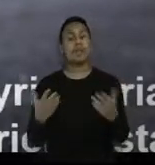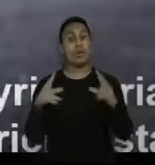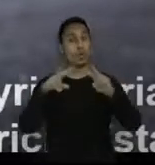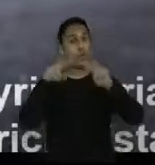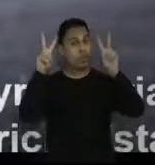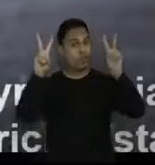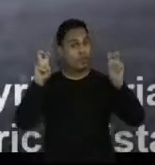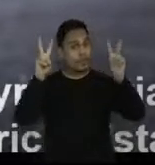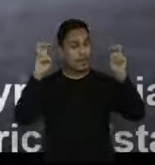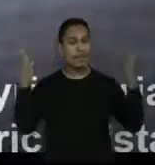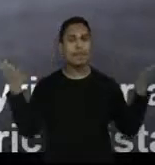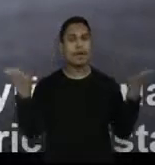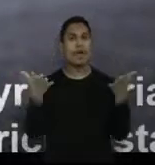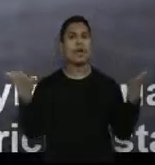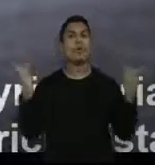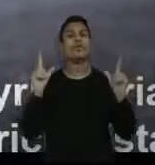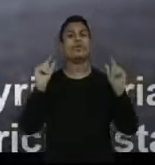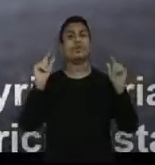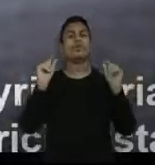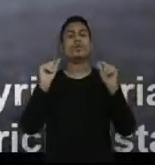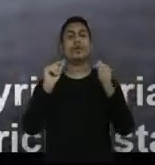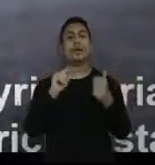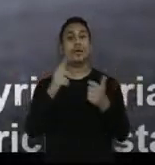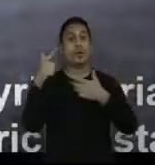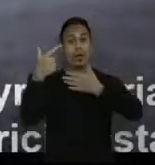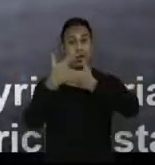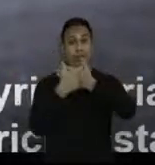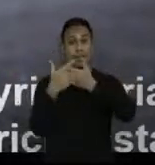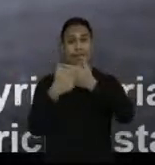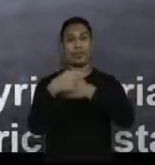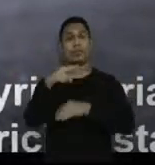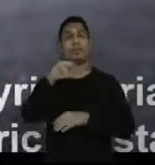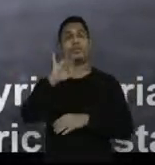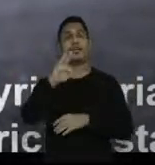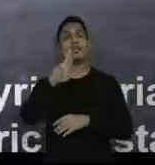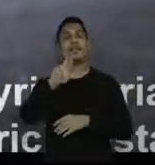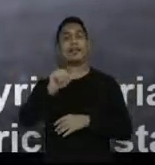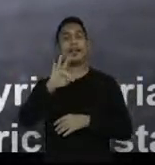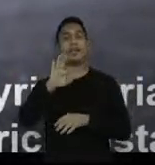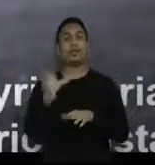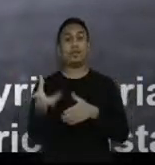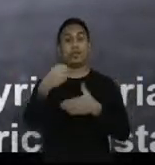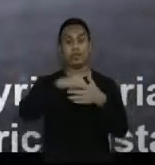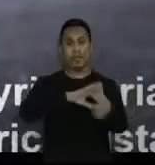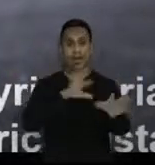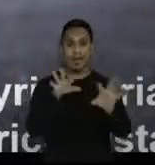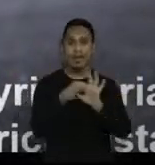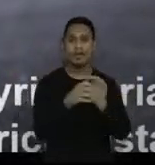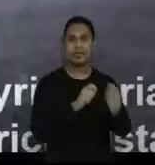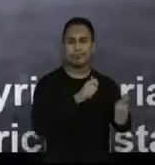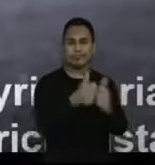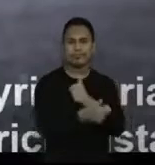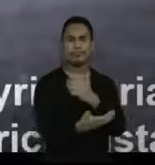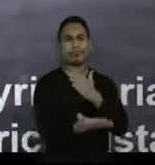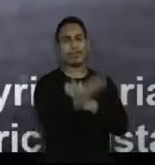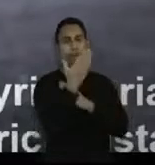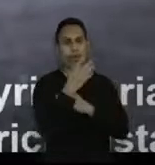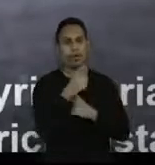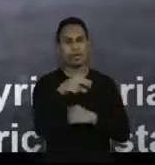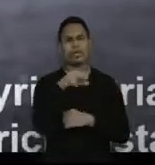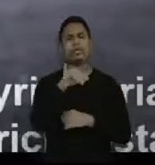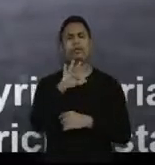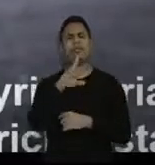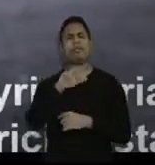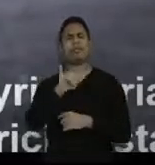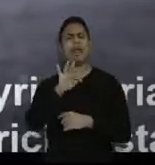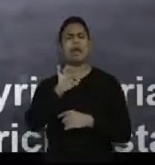do nitrato na performance esportiva. Se você nunca, por acaso, ouviu falar no nitrato, não sabe o que é, não se preocupa, que mais na frente você